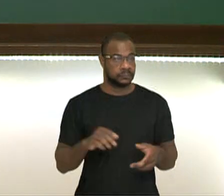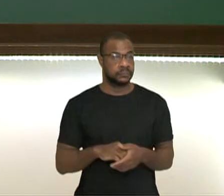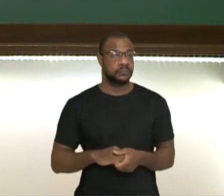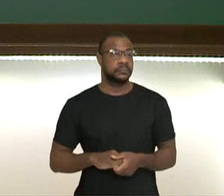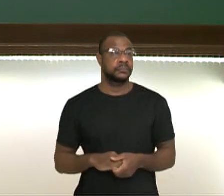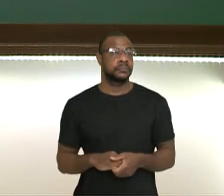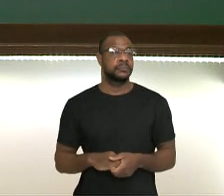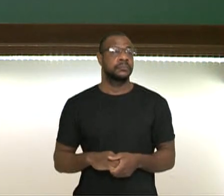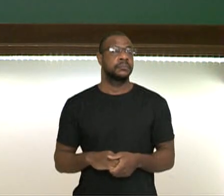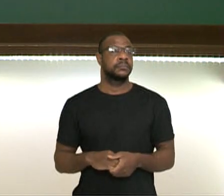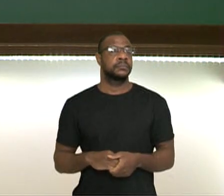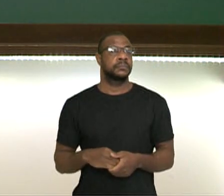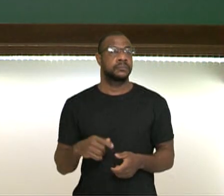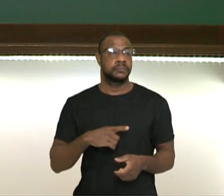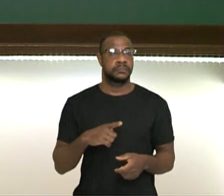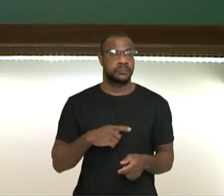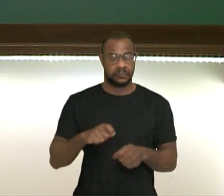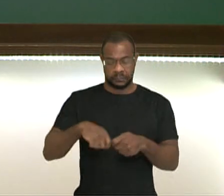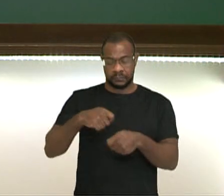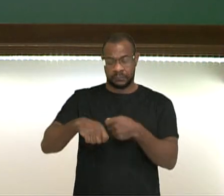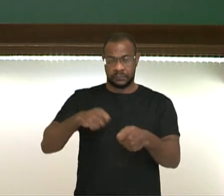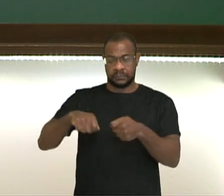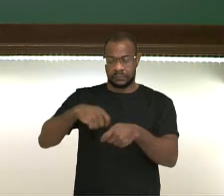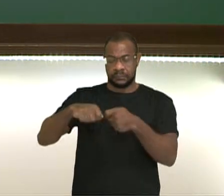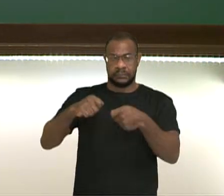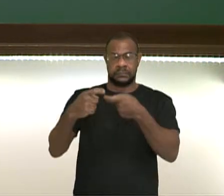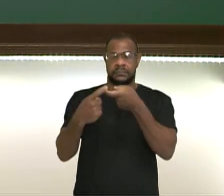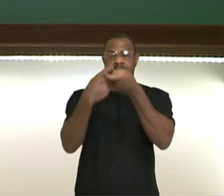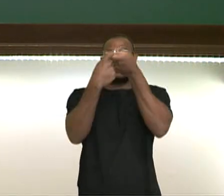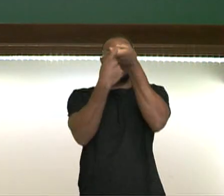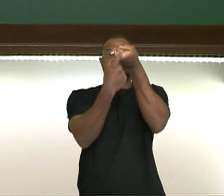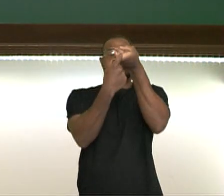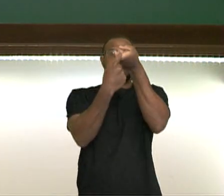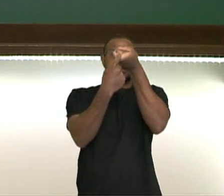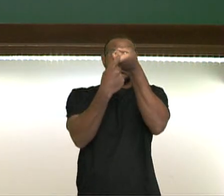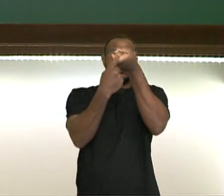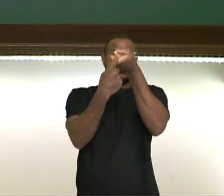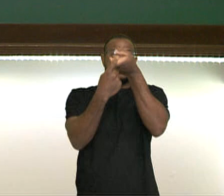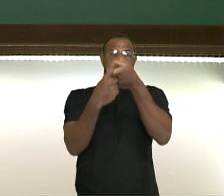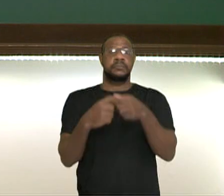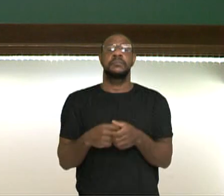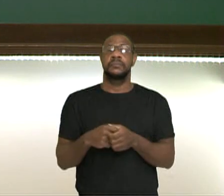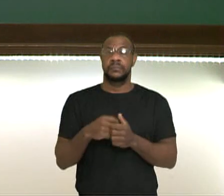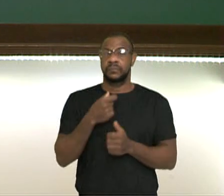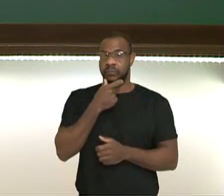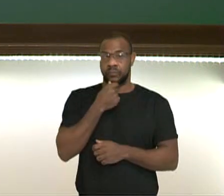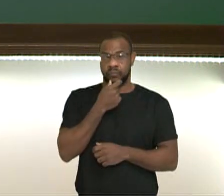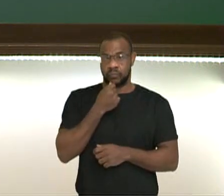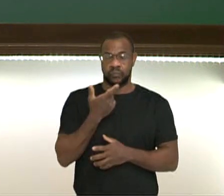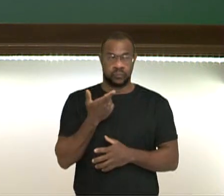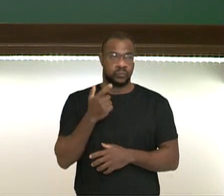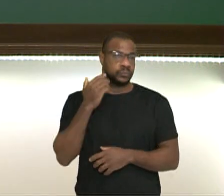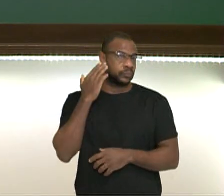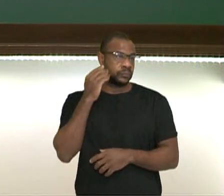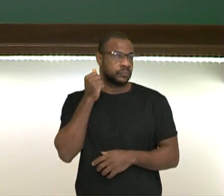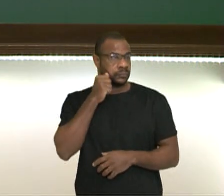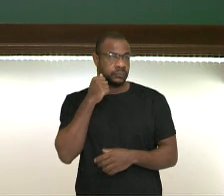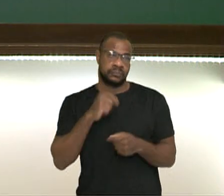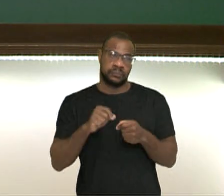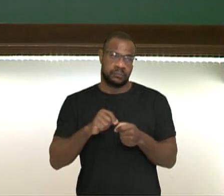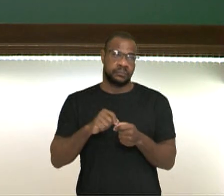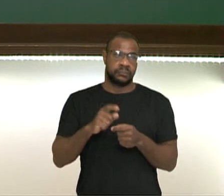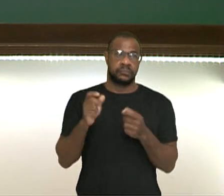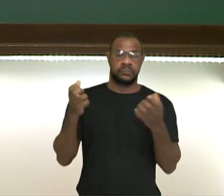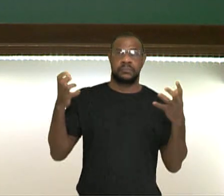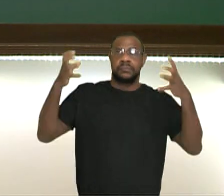ter os fios amarrados para cima, né? E o artista vai trabalhar, ao mesmo tempo que ele se enrola, que é uma questão